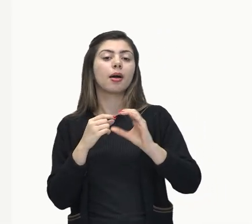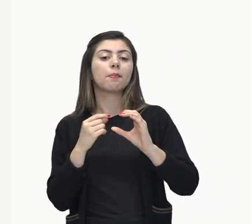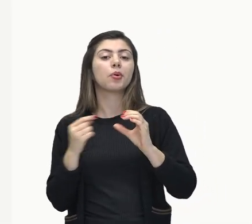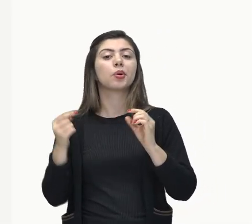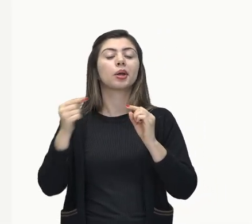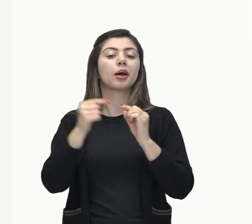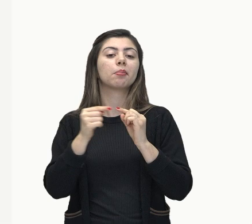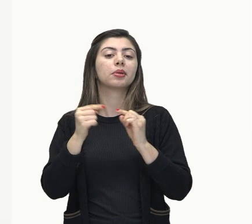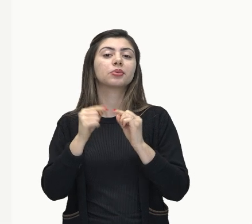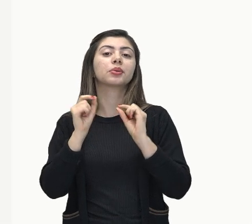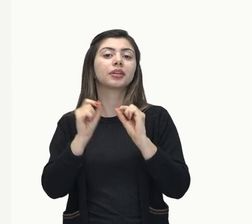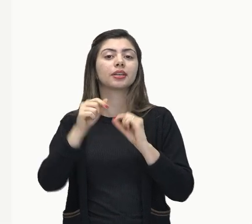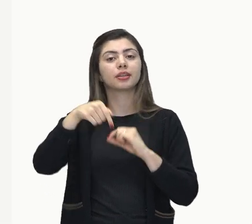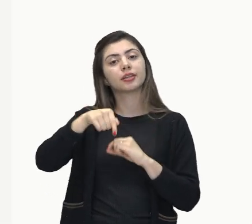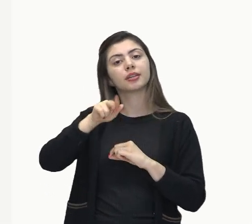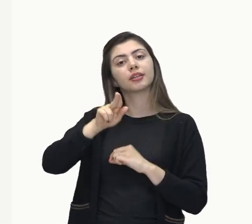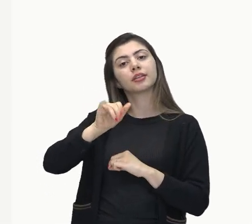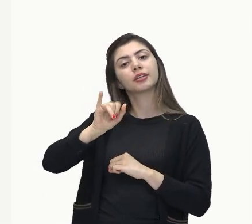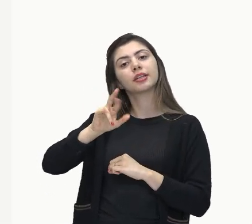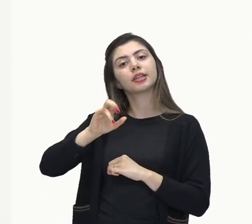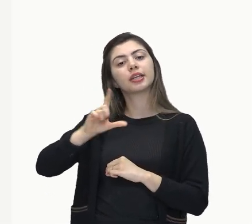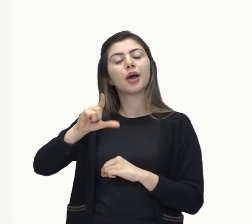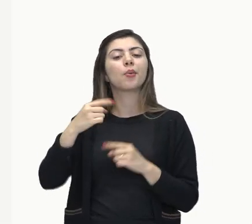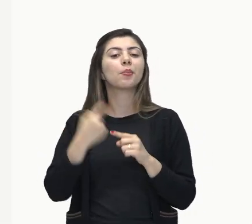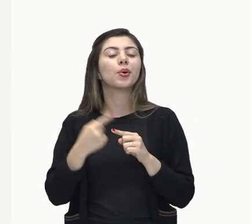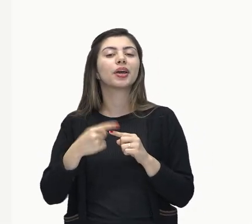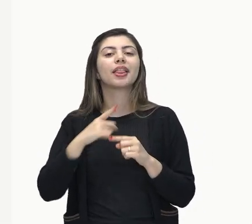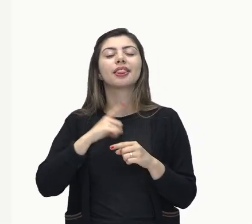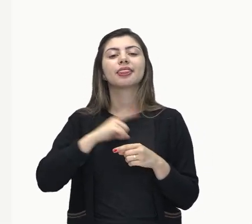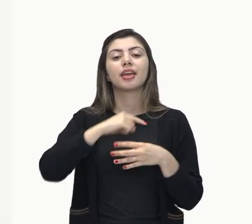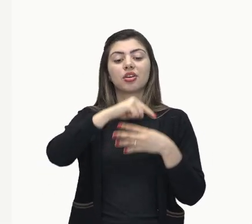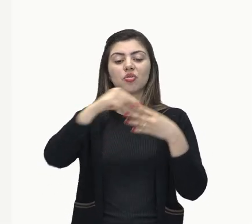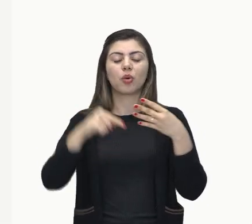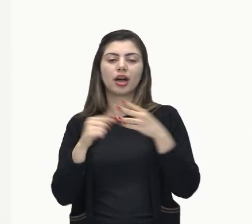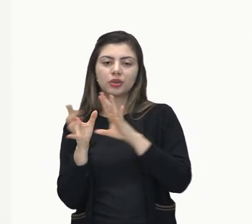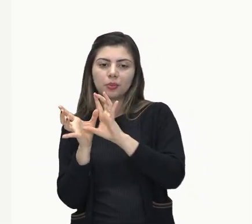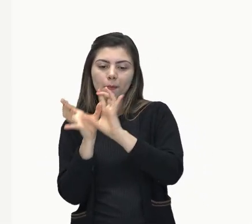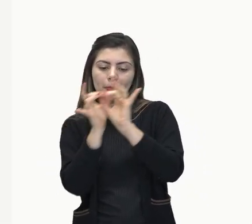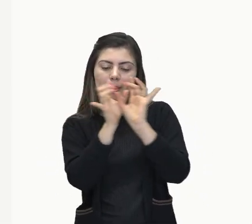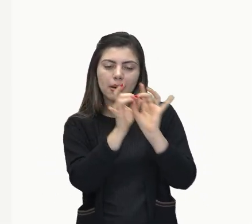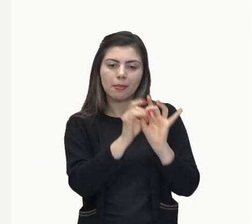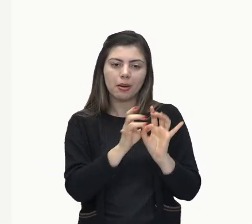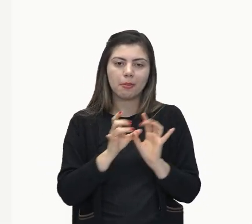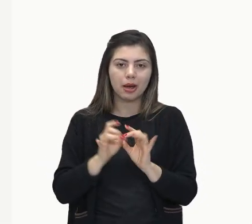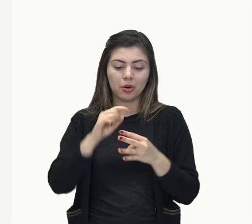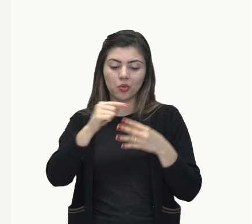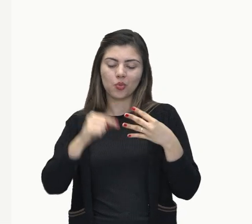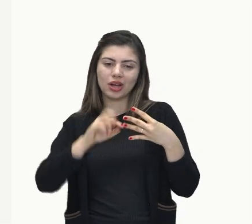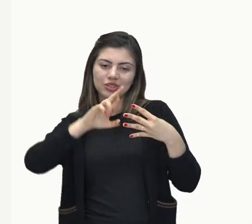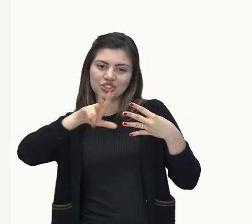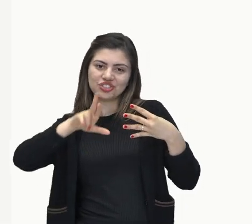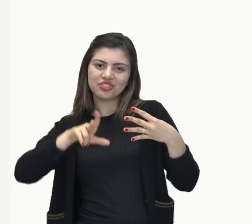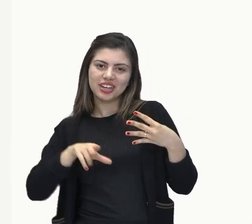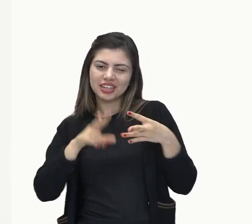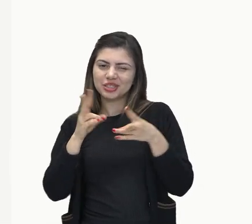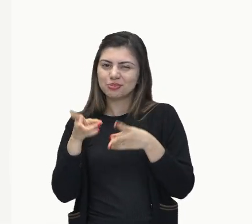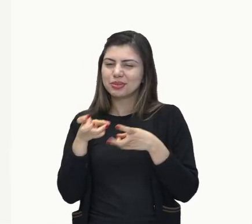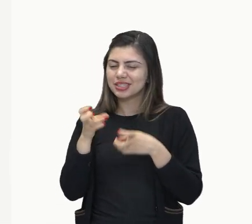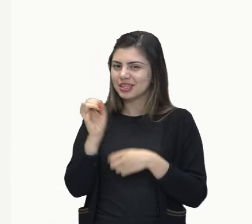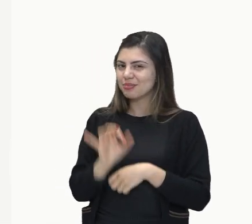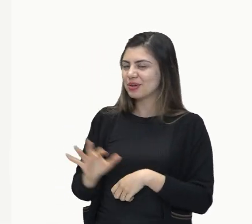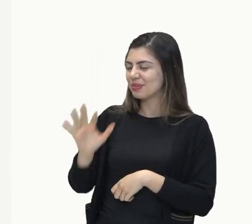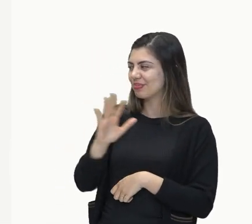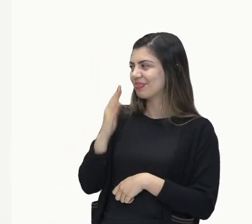carbono quiral. Por quê? Porque ele tem seus 4 ligantes diferentes, são completamente diferentes.